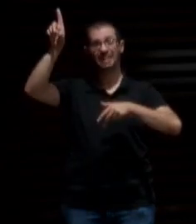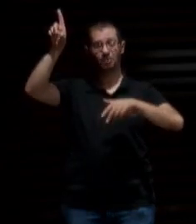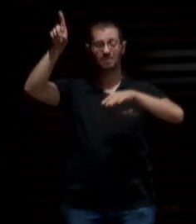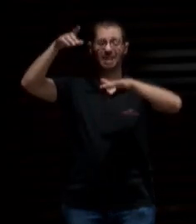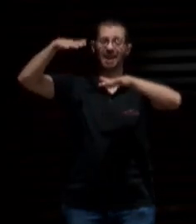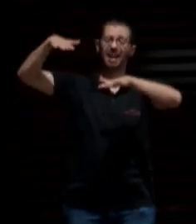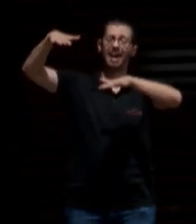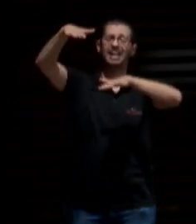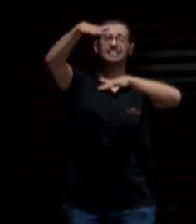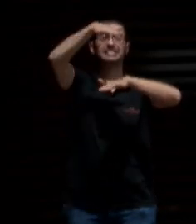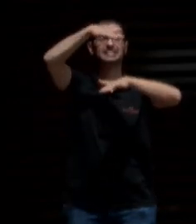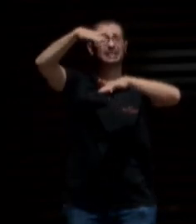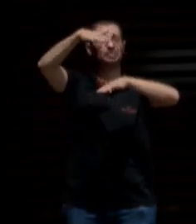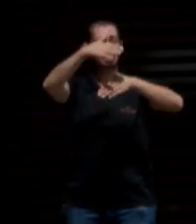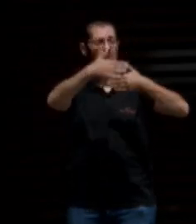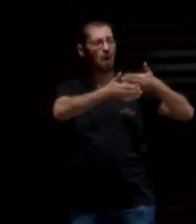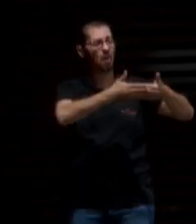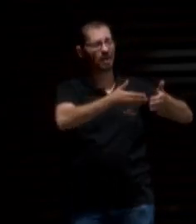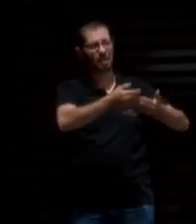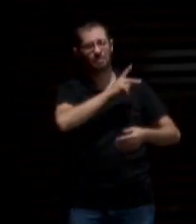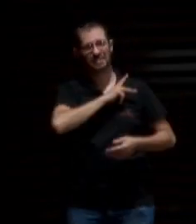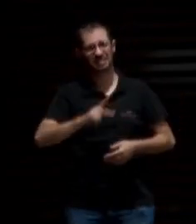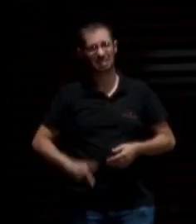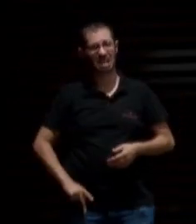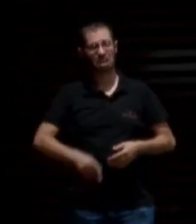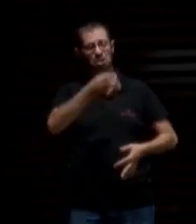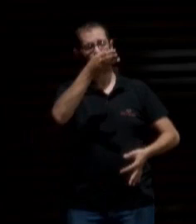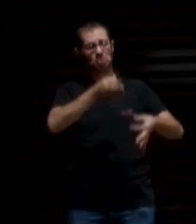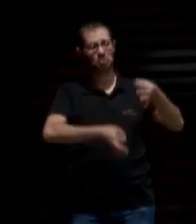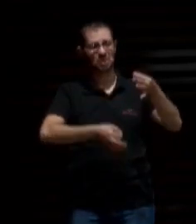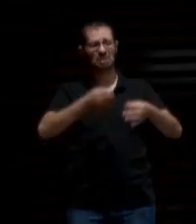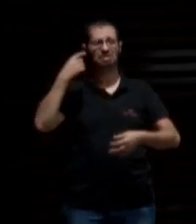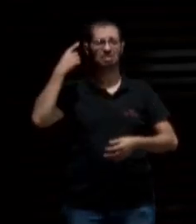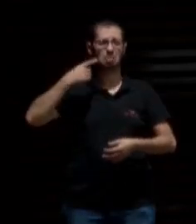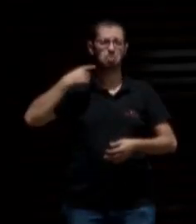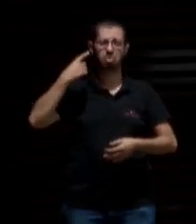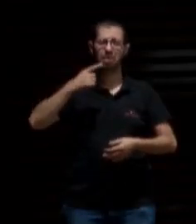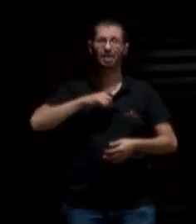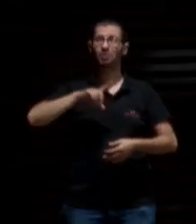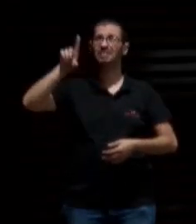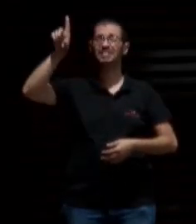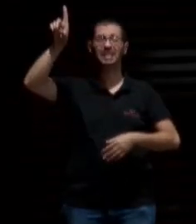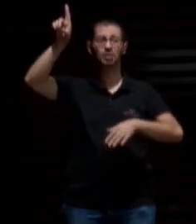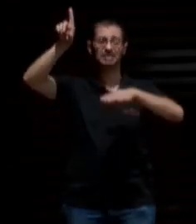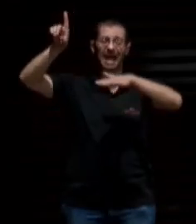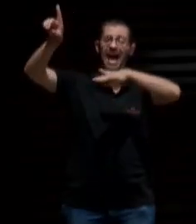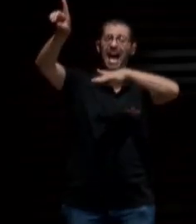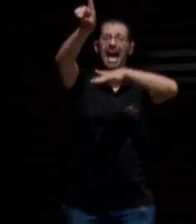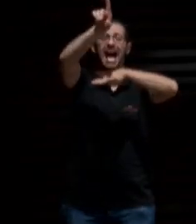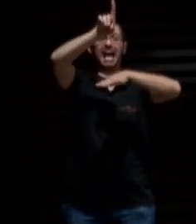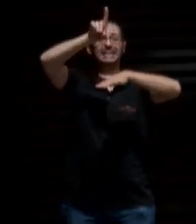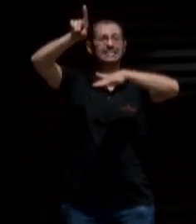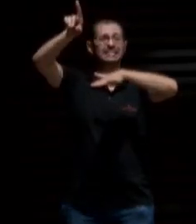qualquer juiz, de qualquer presidente, de qualquer deputado, de qualquer empresa, acima de tudo e de todos, Ele